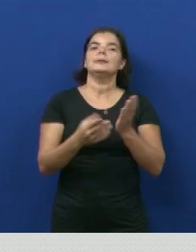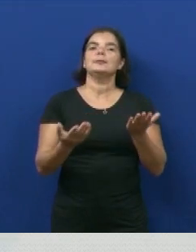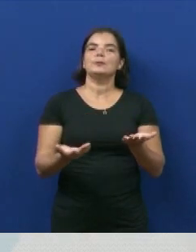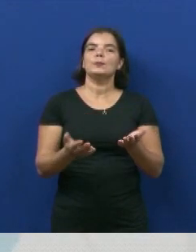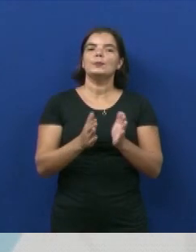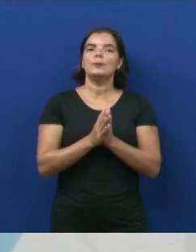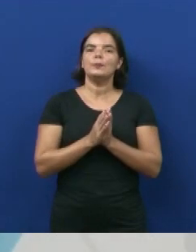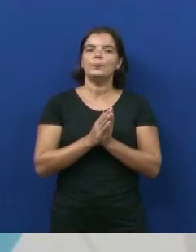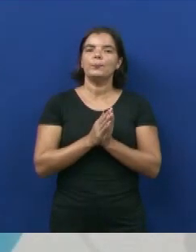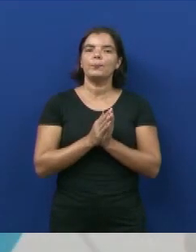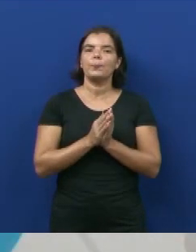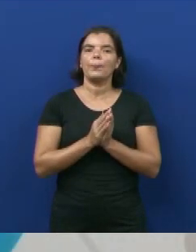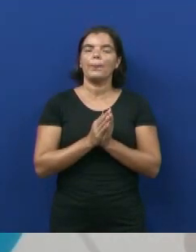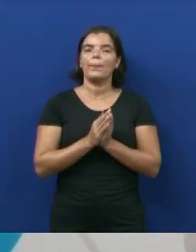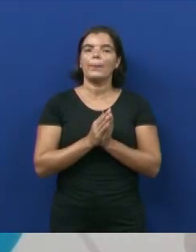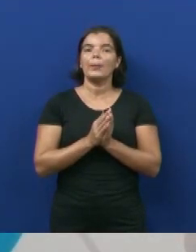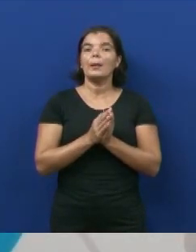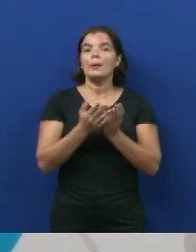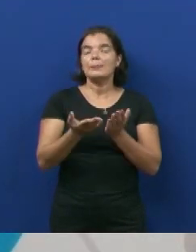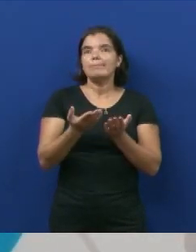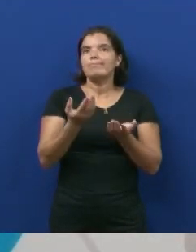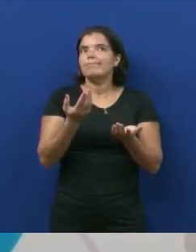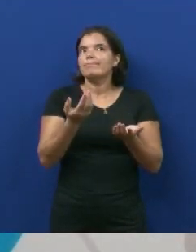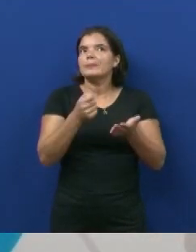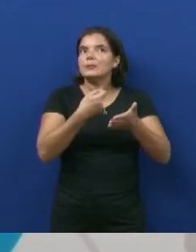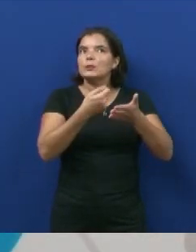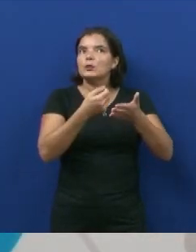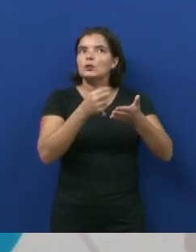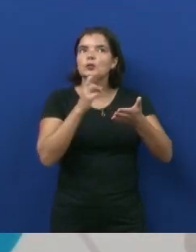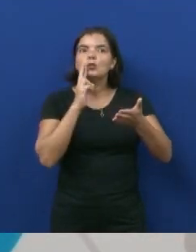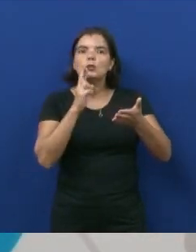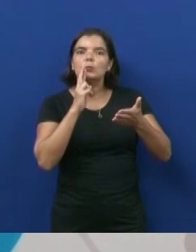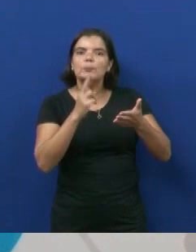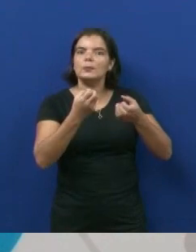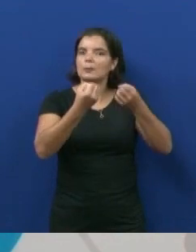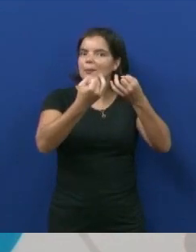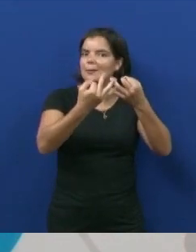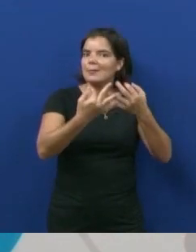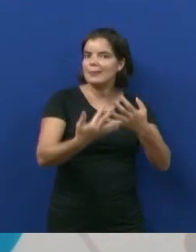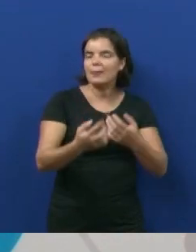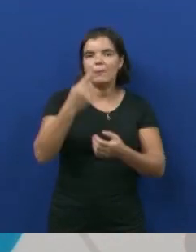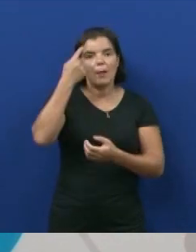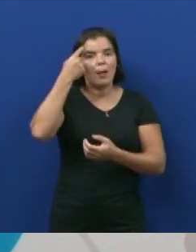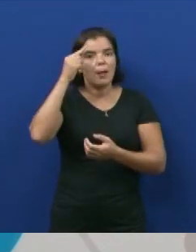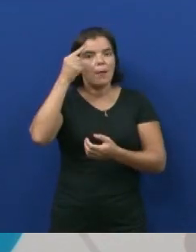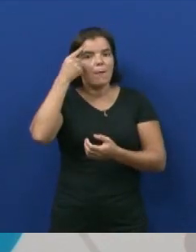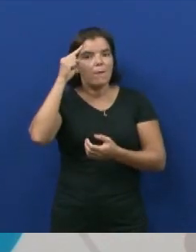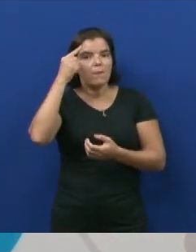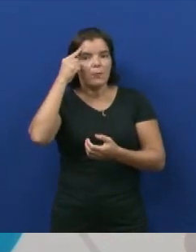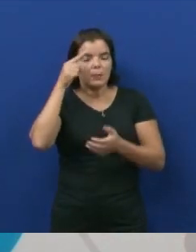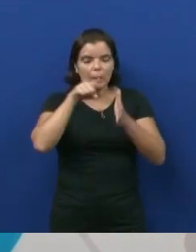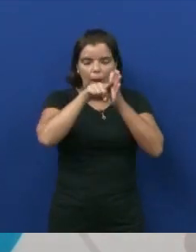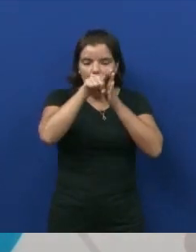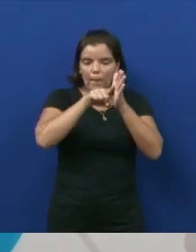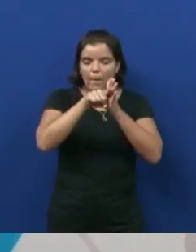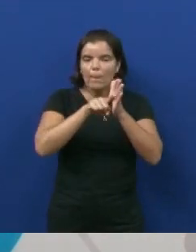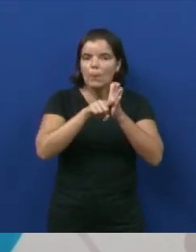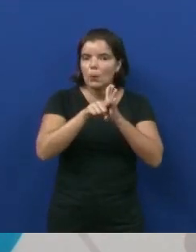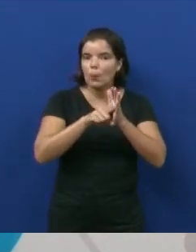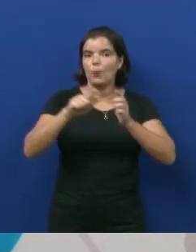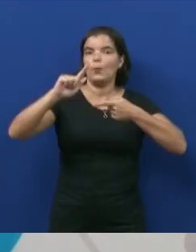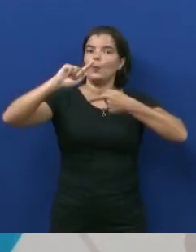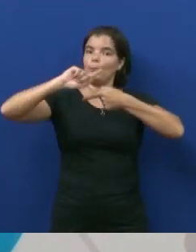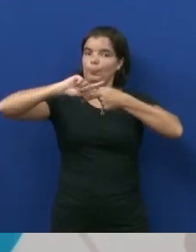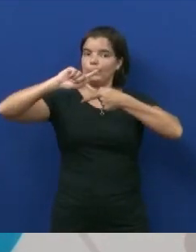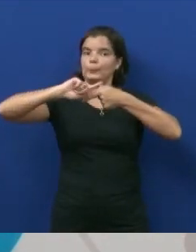aí uma espécie de conceito, você vai criar esses conceitos pesquisando aí pelo